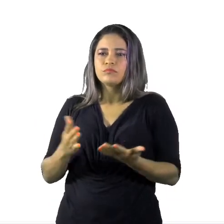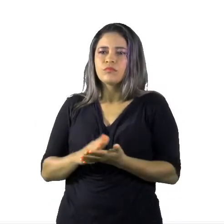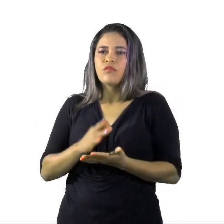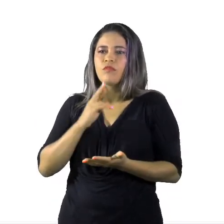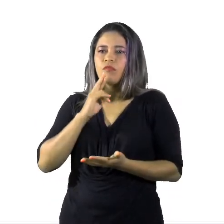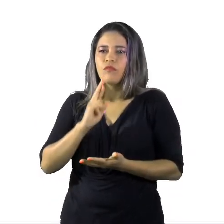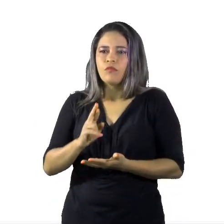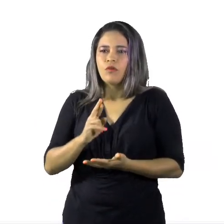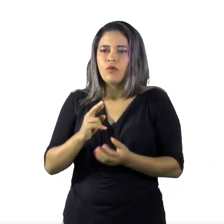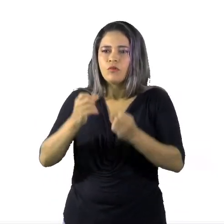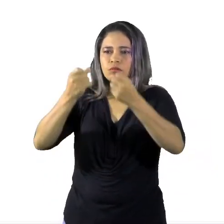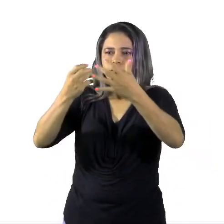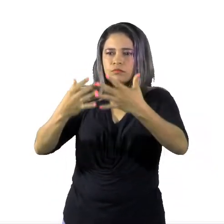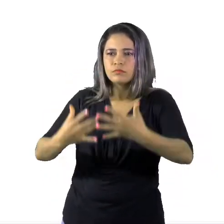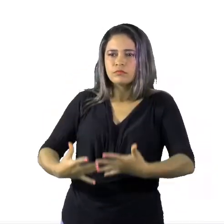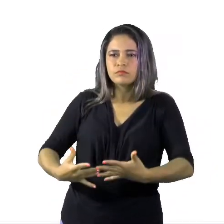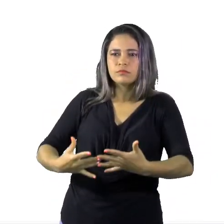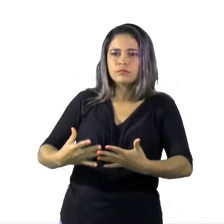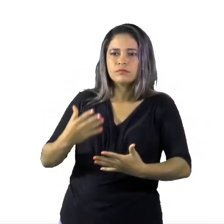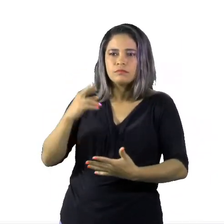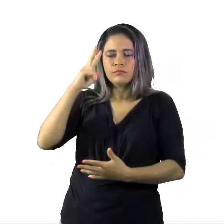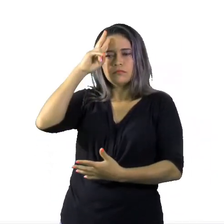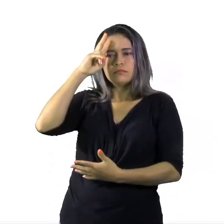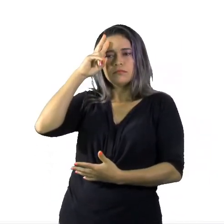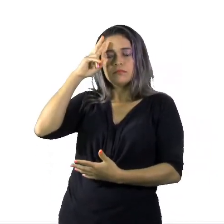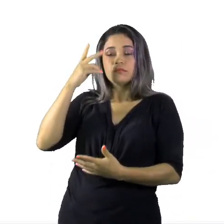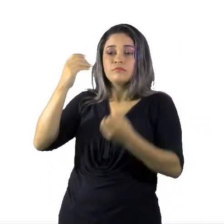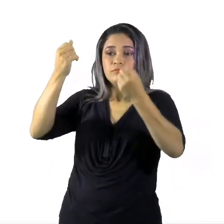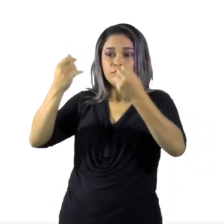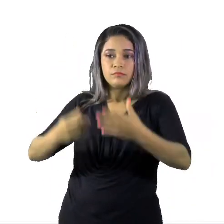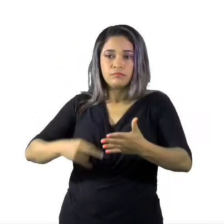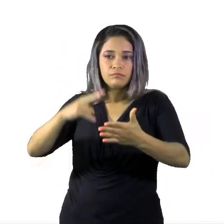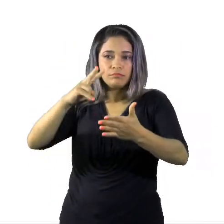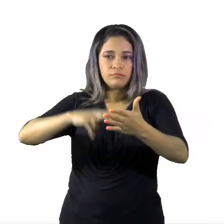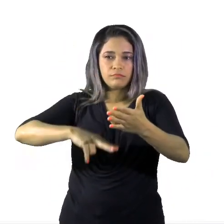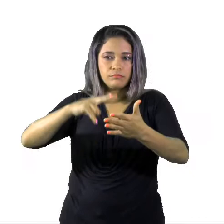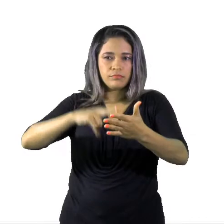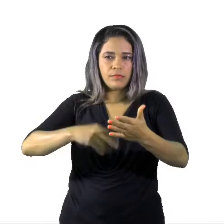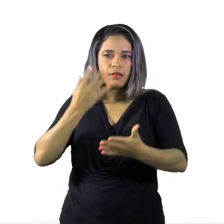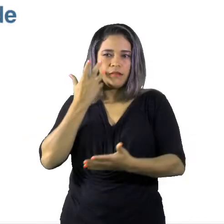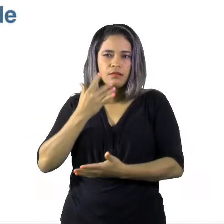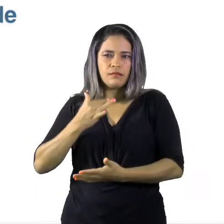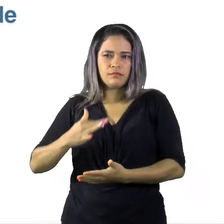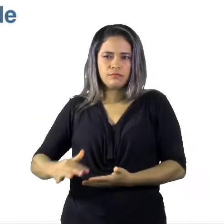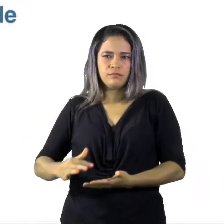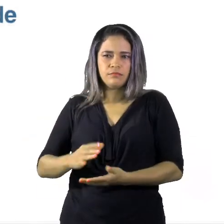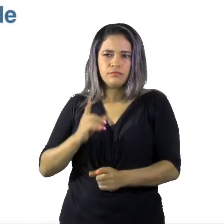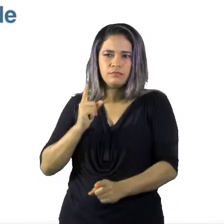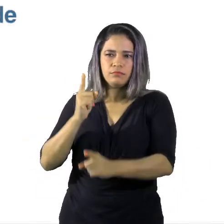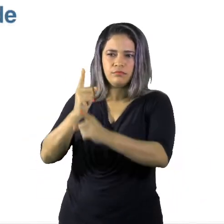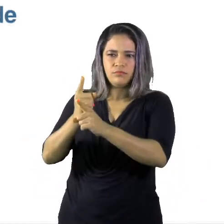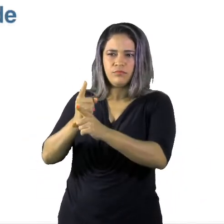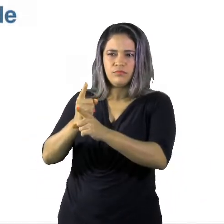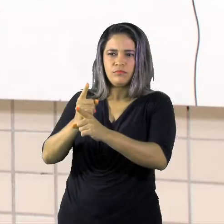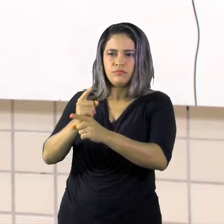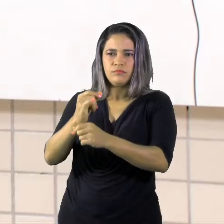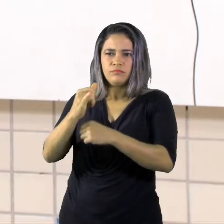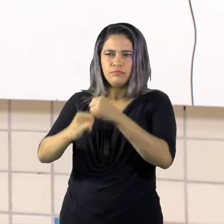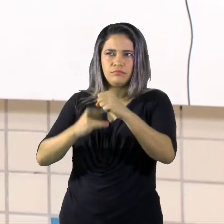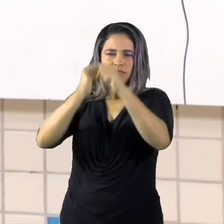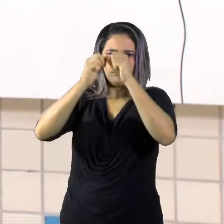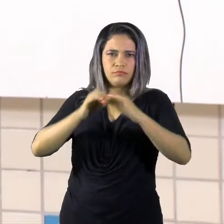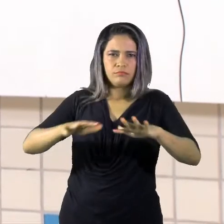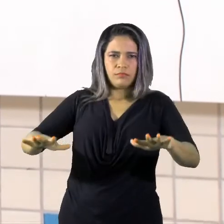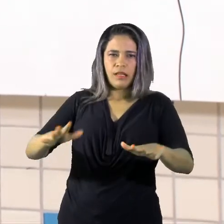na notícia? Crianças se reencontram, internautas reagem, ninguém nasce racista. Qual fato que foi